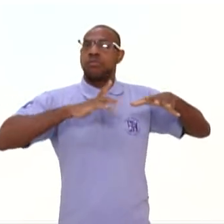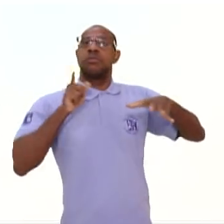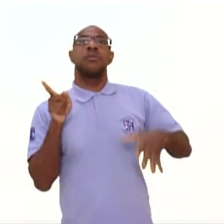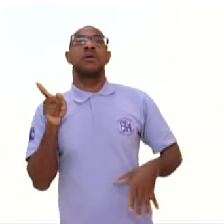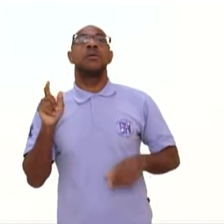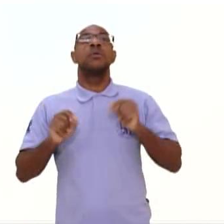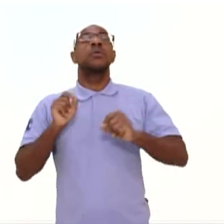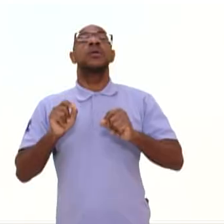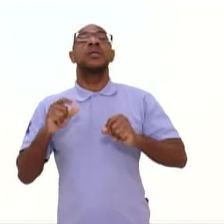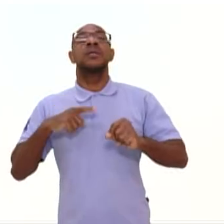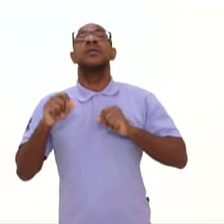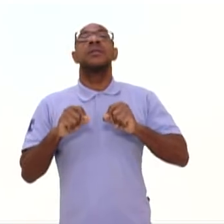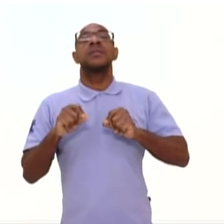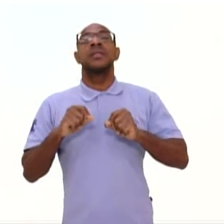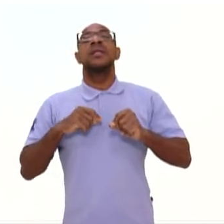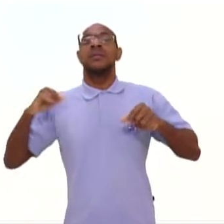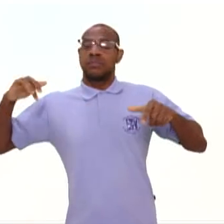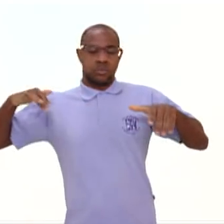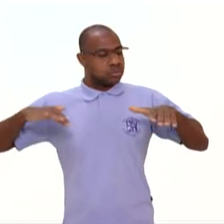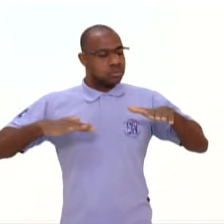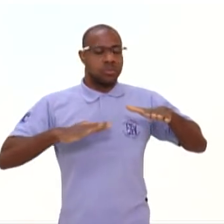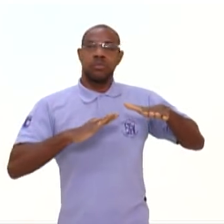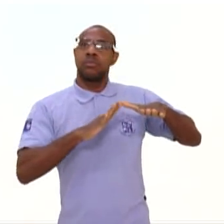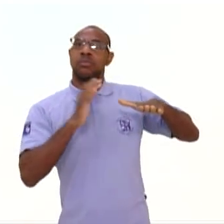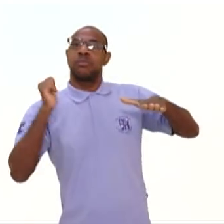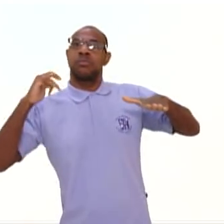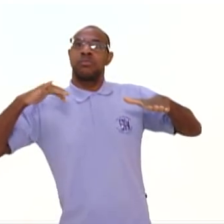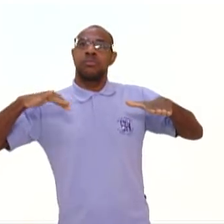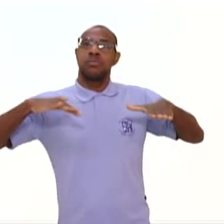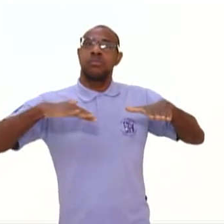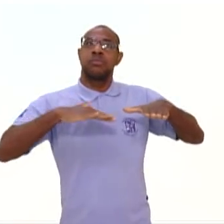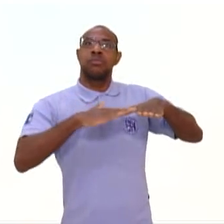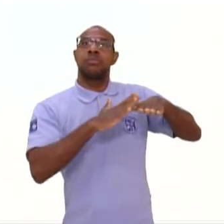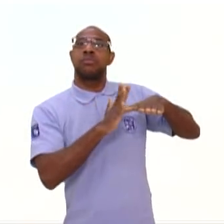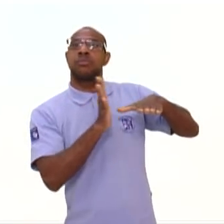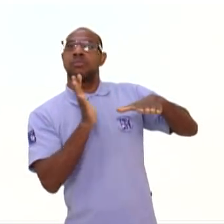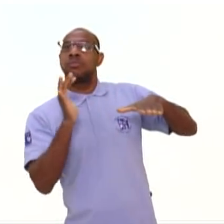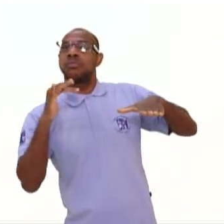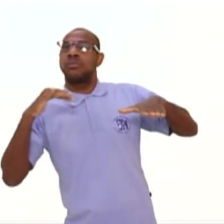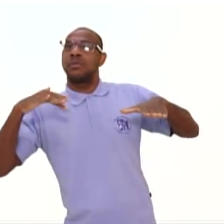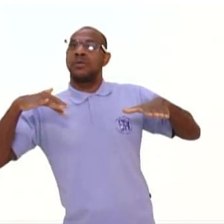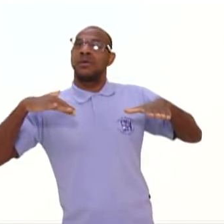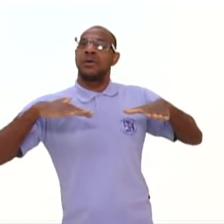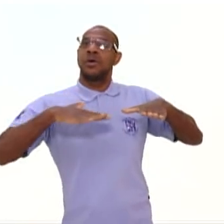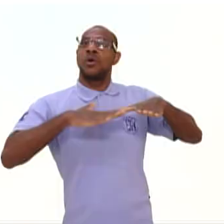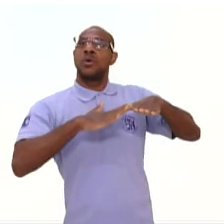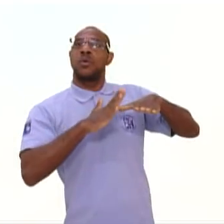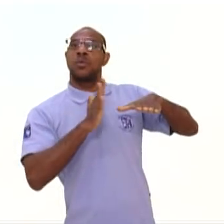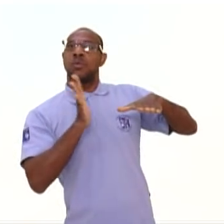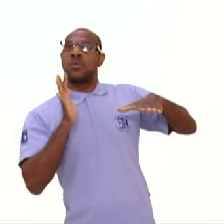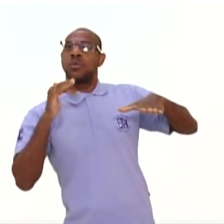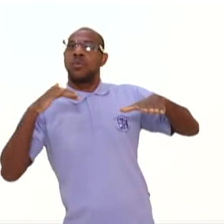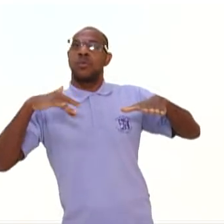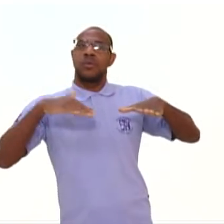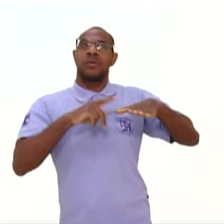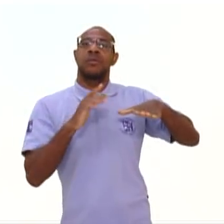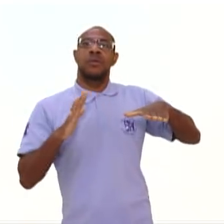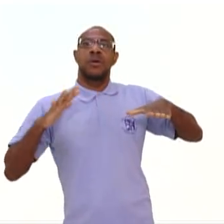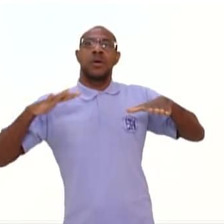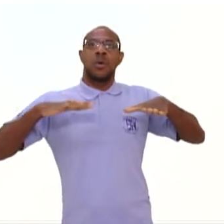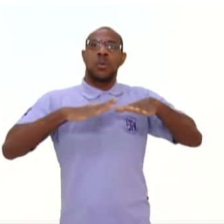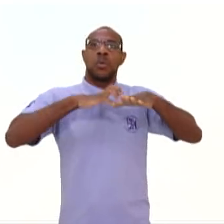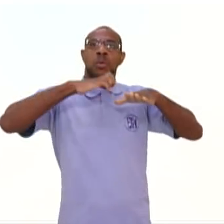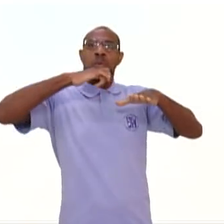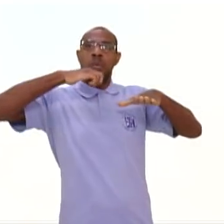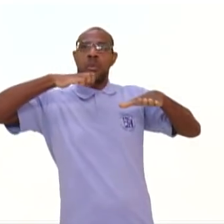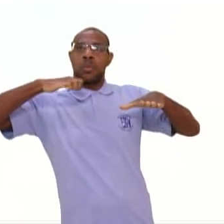sempre vai estar trazendo essas ondas aonde elas estarão quebrando ali nas proximidades. Tem uma justificativa para isso,